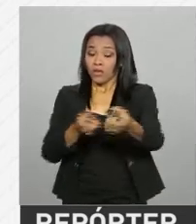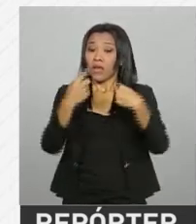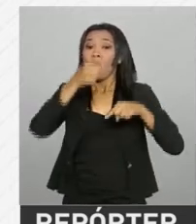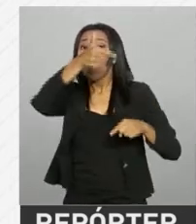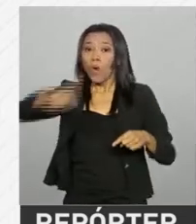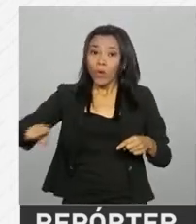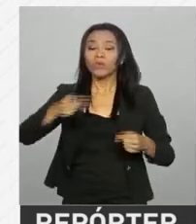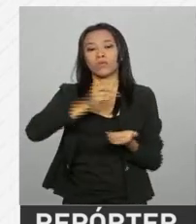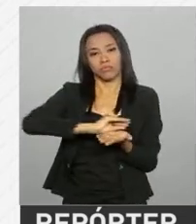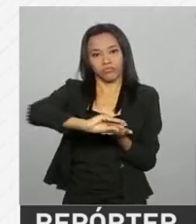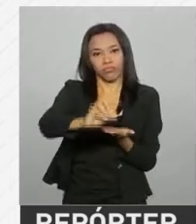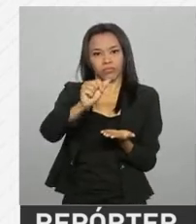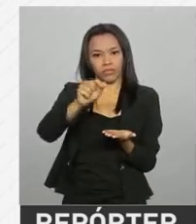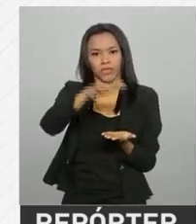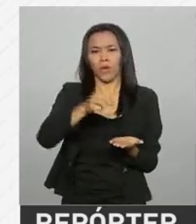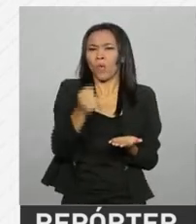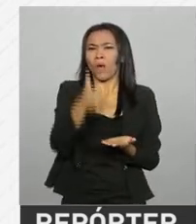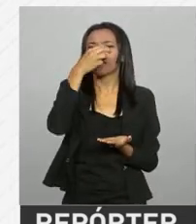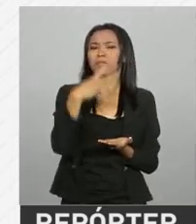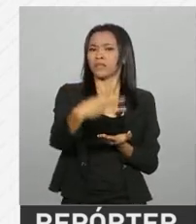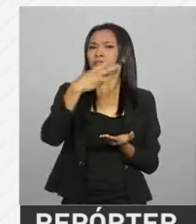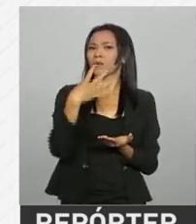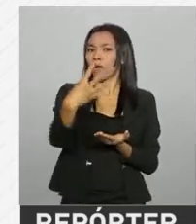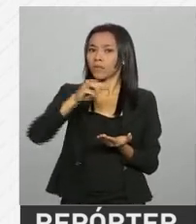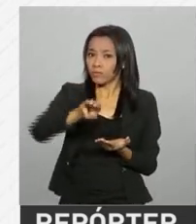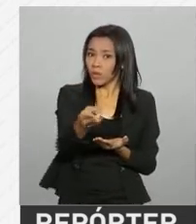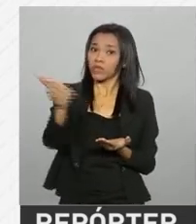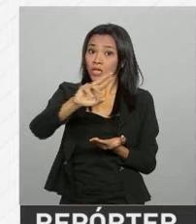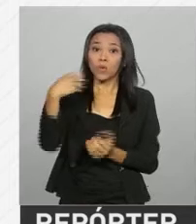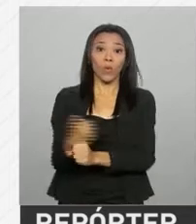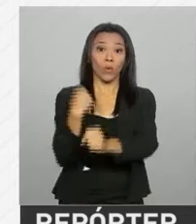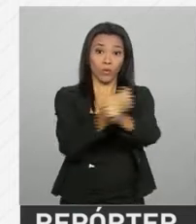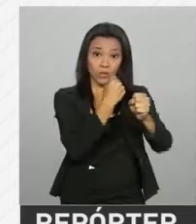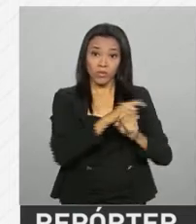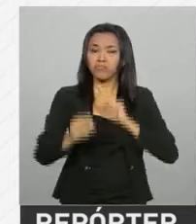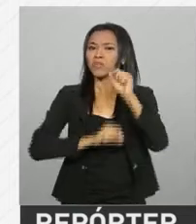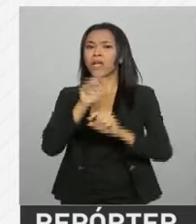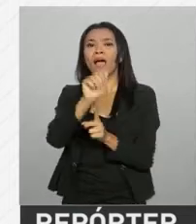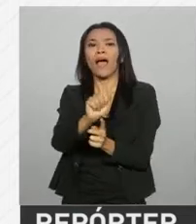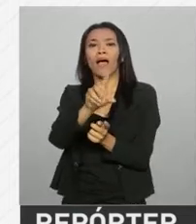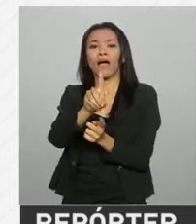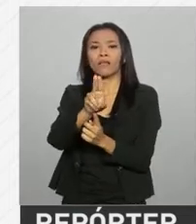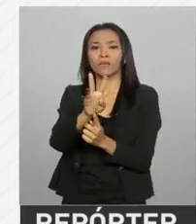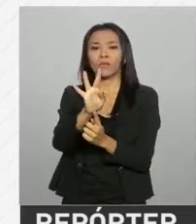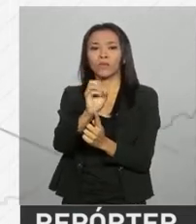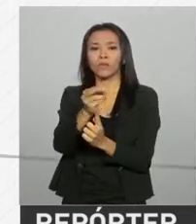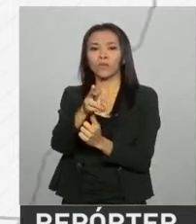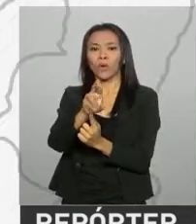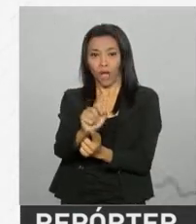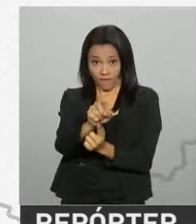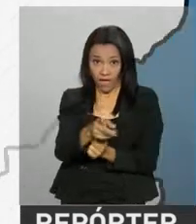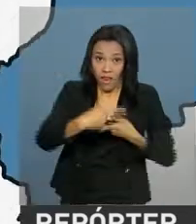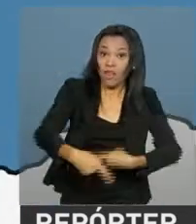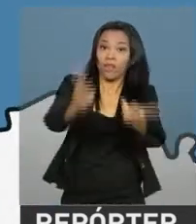outra ordem de serviço destina quase 34 milhões de reais para a construção de uma adutora que entre outras funções vai levar água a